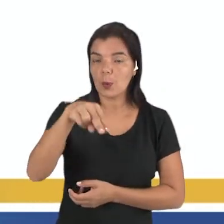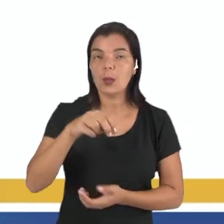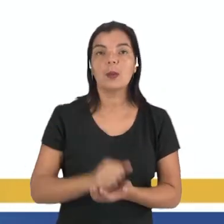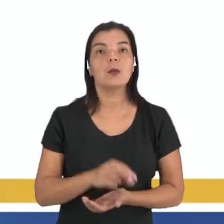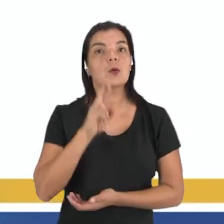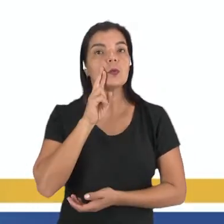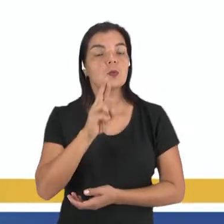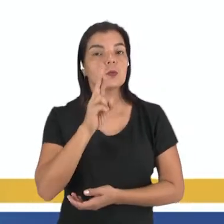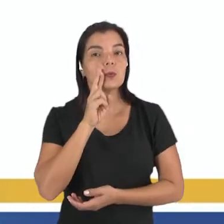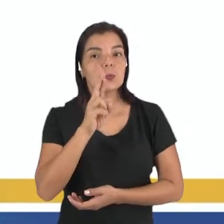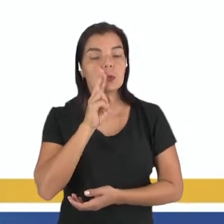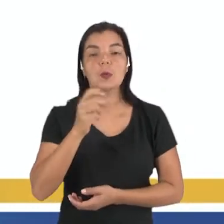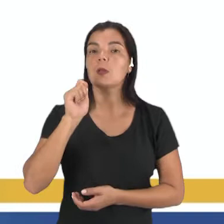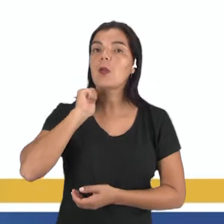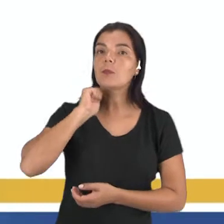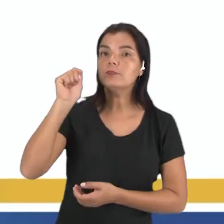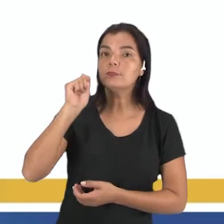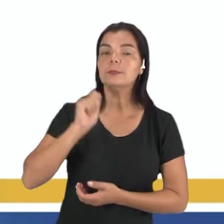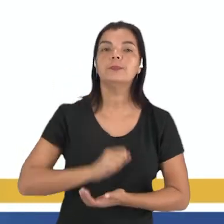it's in April, é em abril.